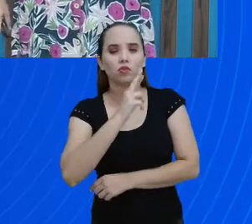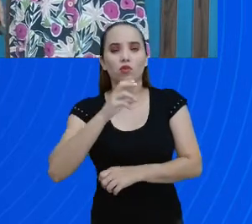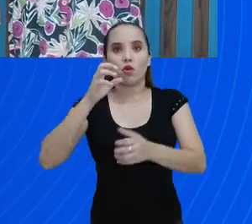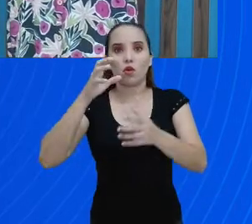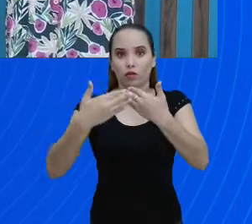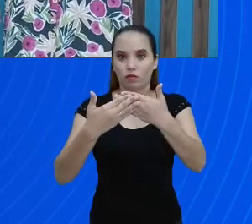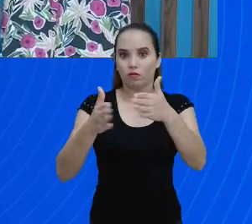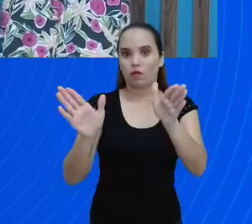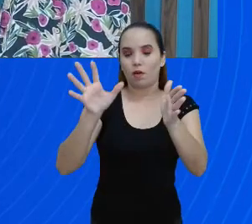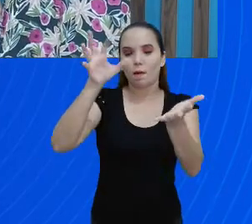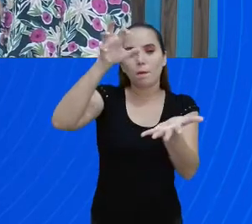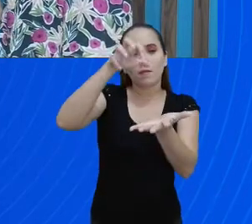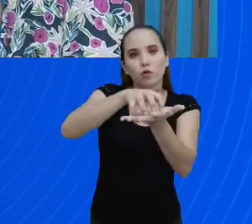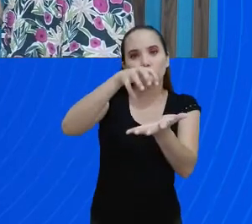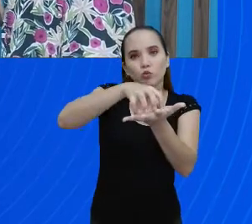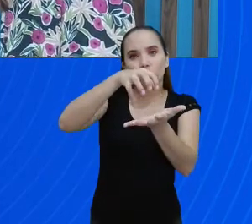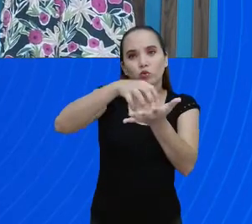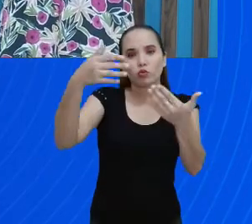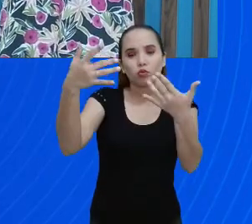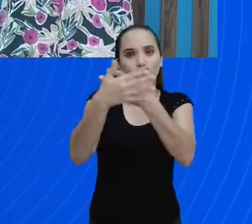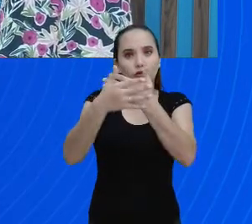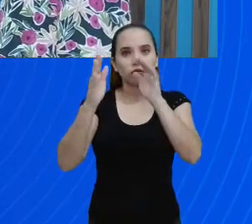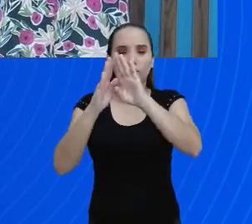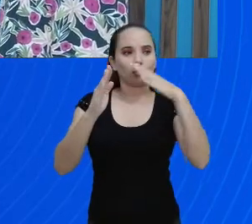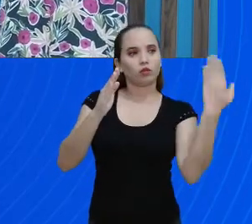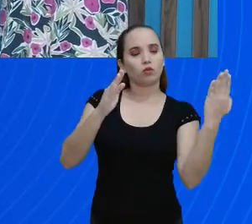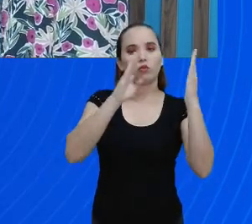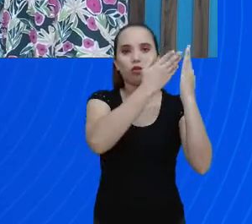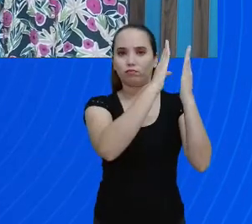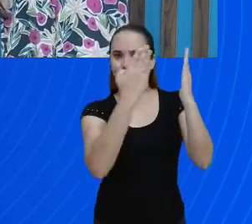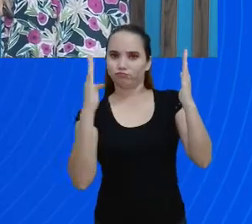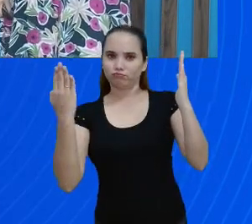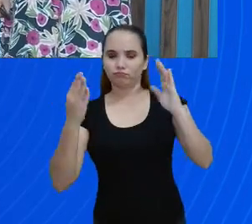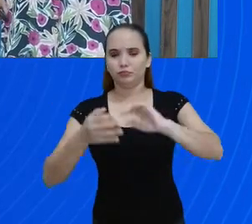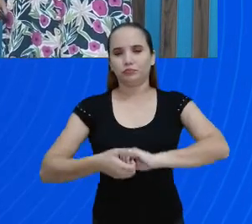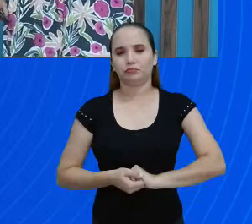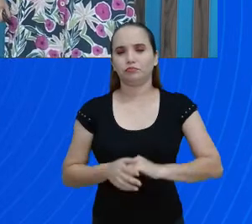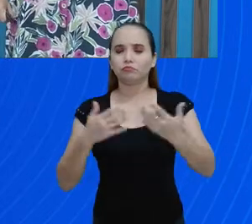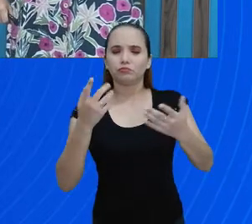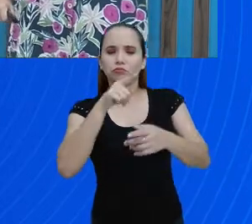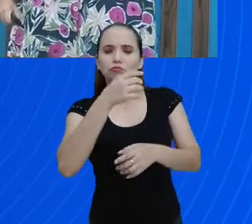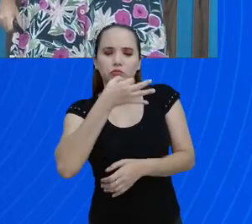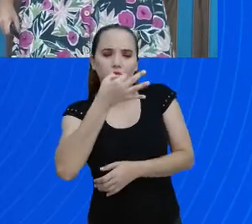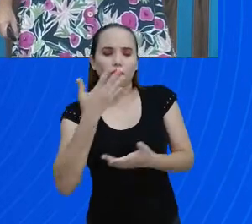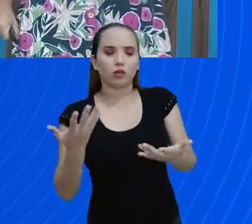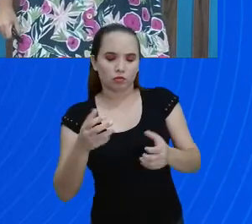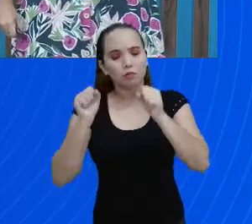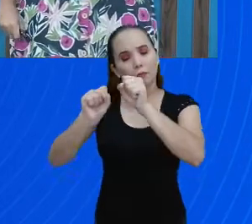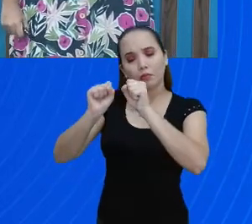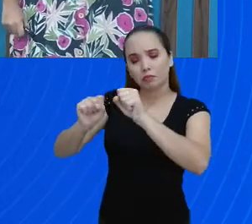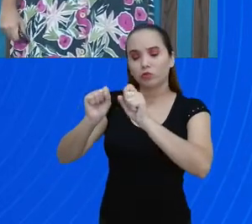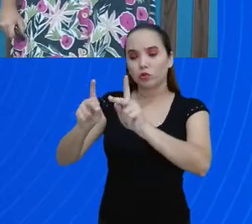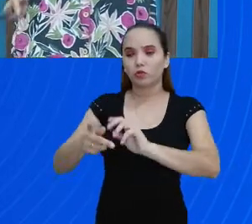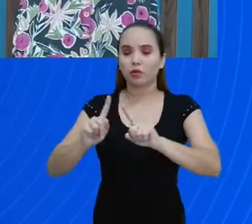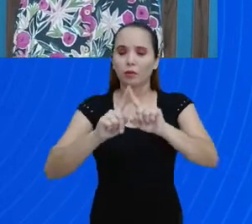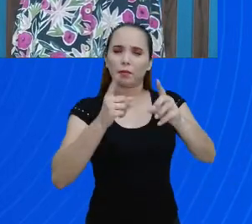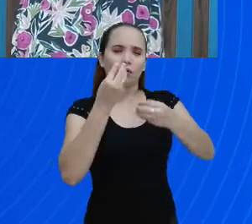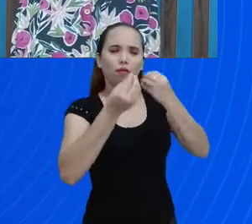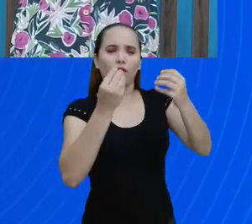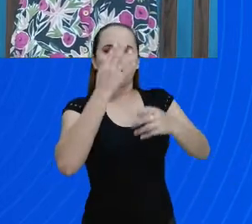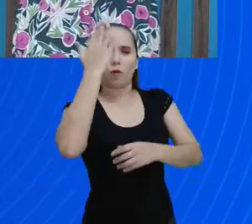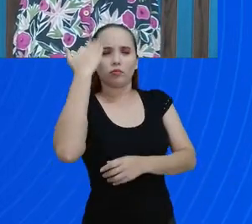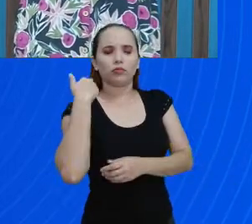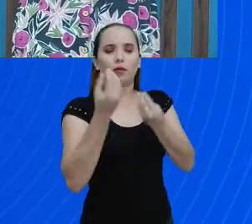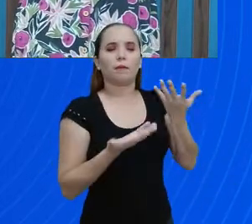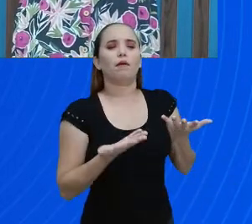que fica ao lado da biblioteca. O que acha? Sim, pode ser. Mas como eu saberei quem é você? E aqui a